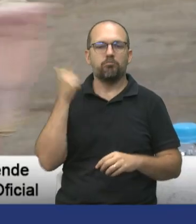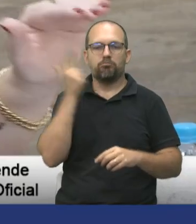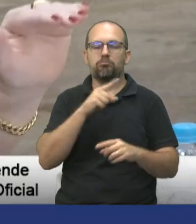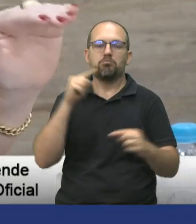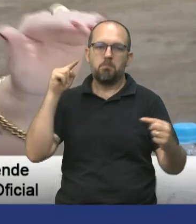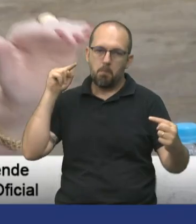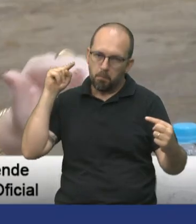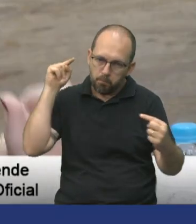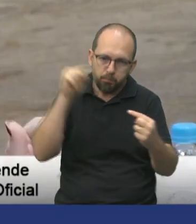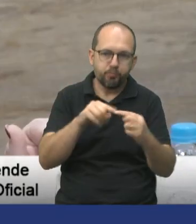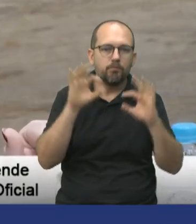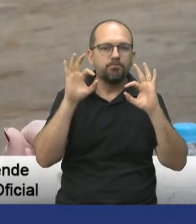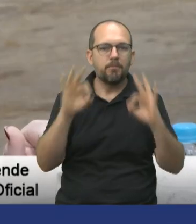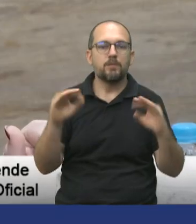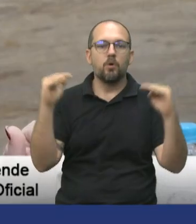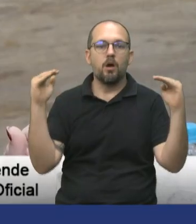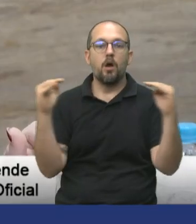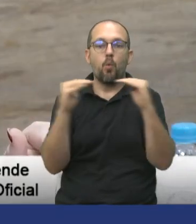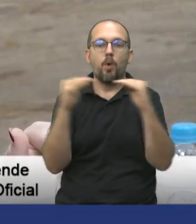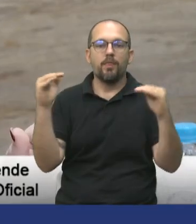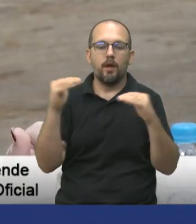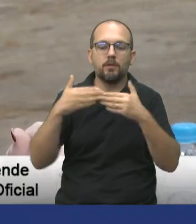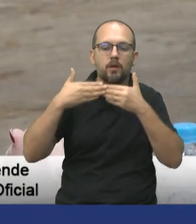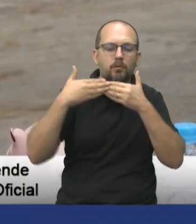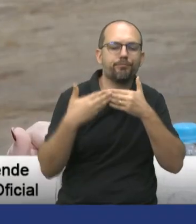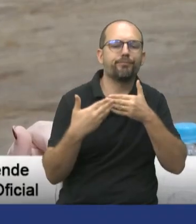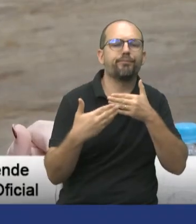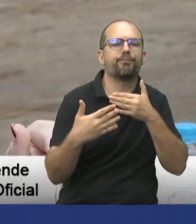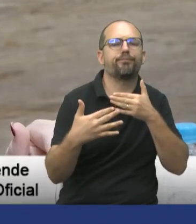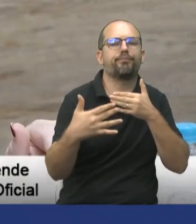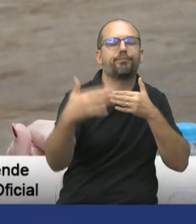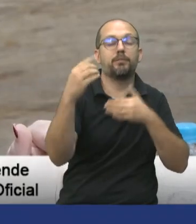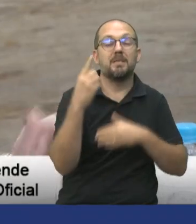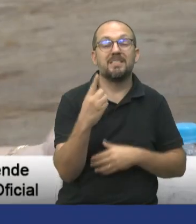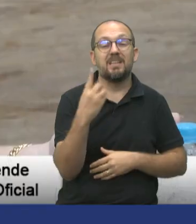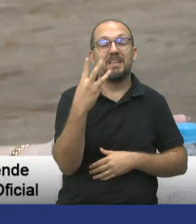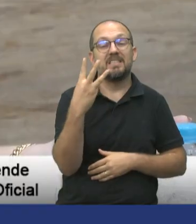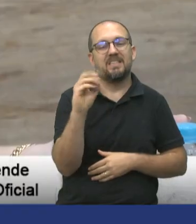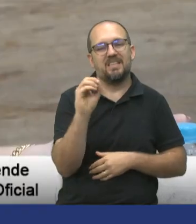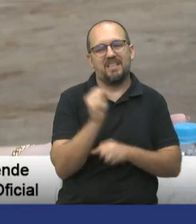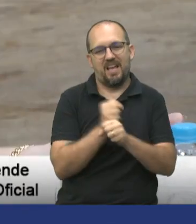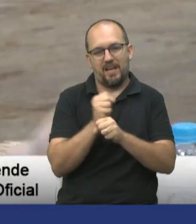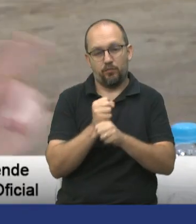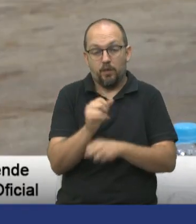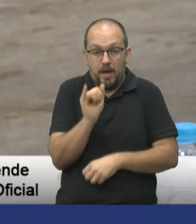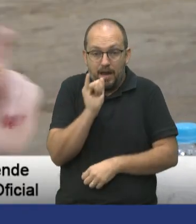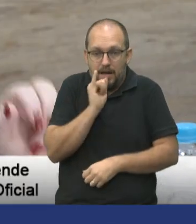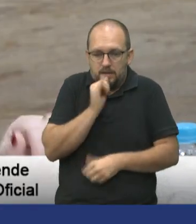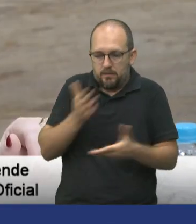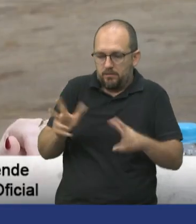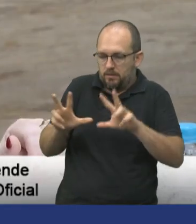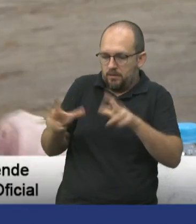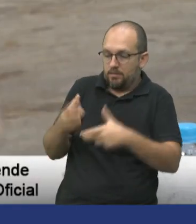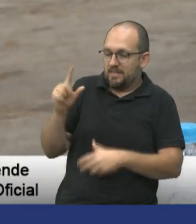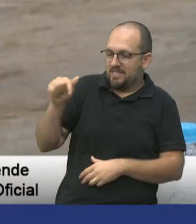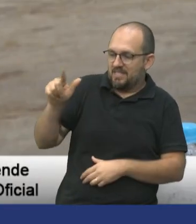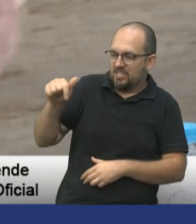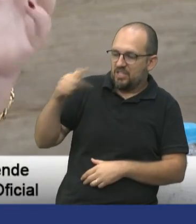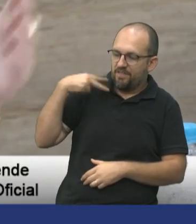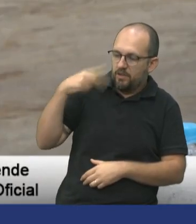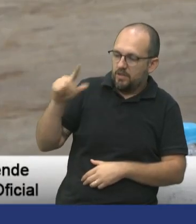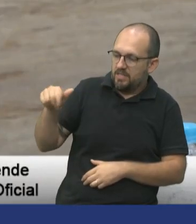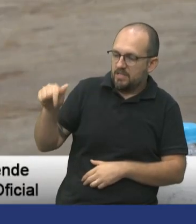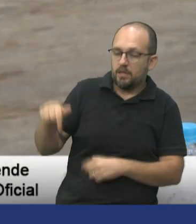em paridade, daqui a 130 anos. Aqui na casa somos 17 vereadores e 2 mulheres.